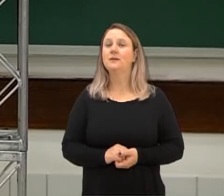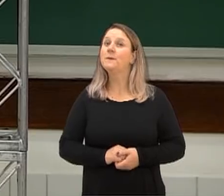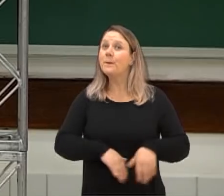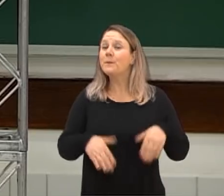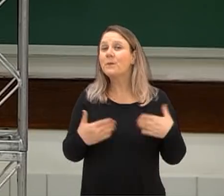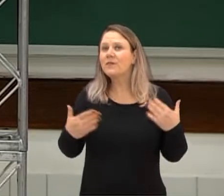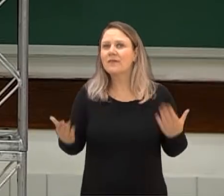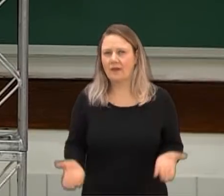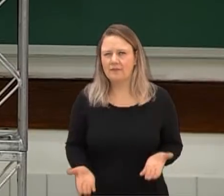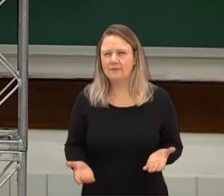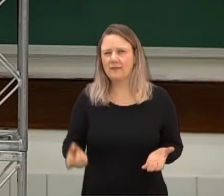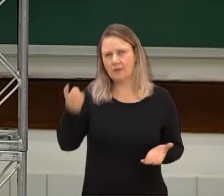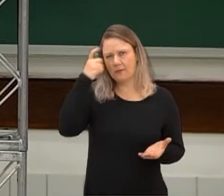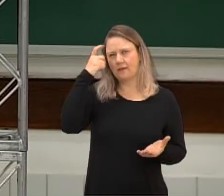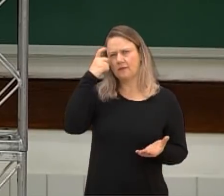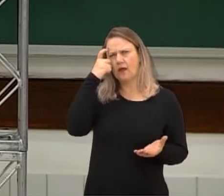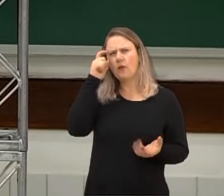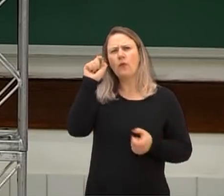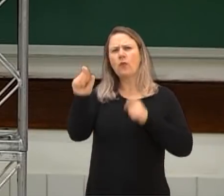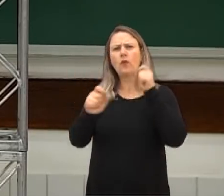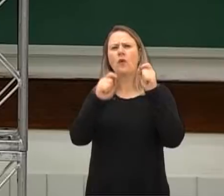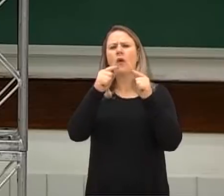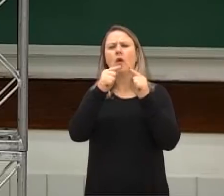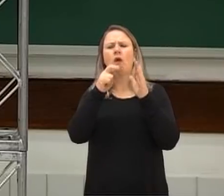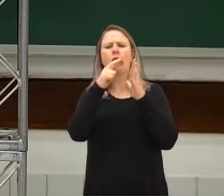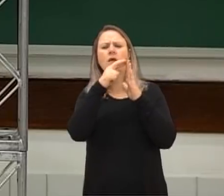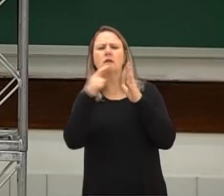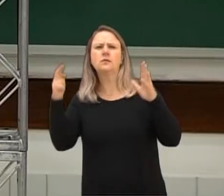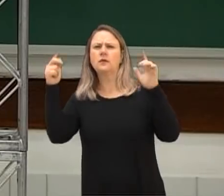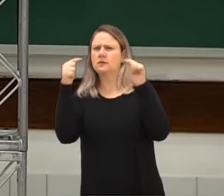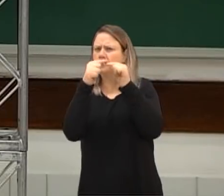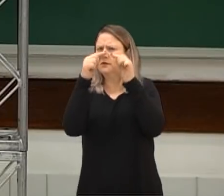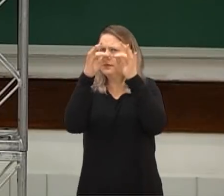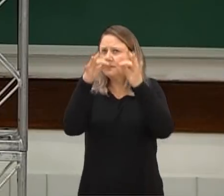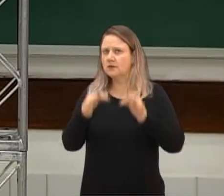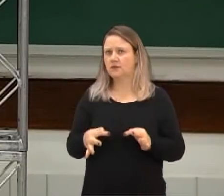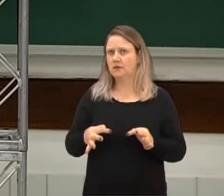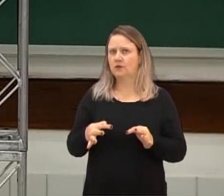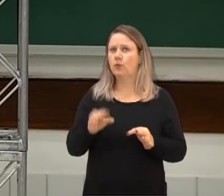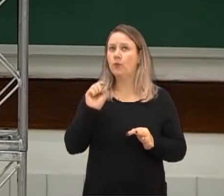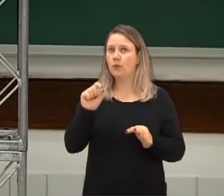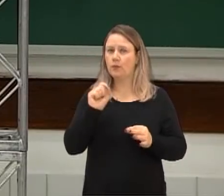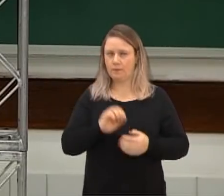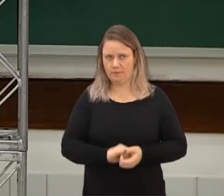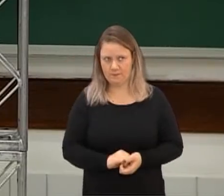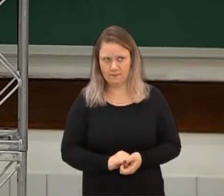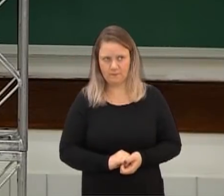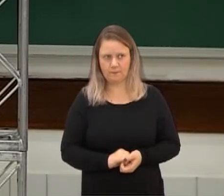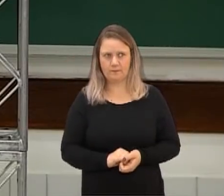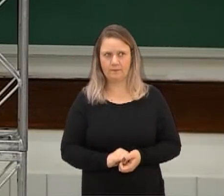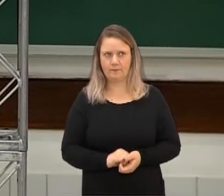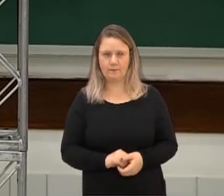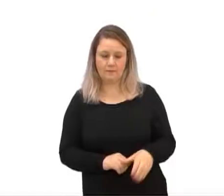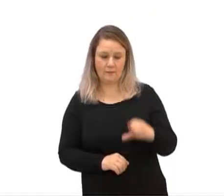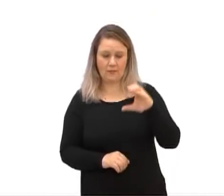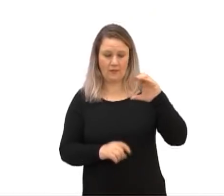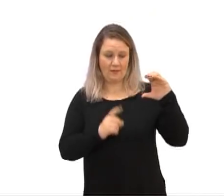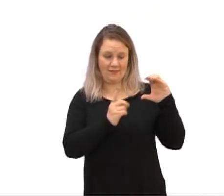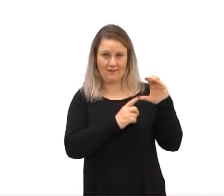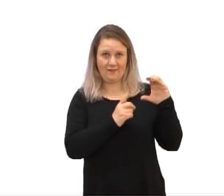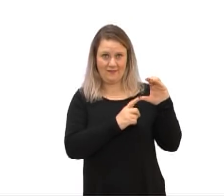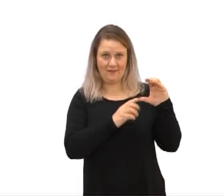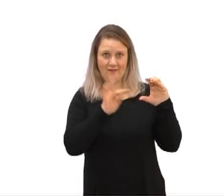E aí, pessoal, pensaram aí qual é o agente interno que formou a falha de San Andreas? Foi